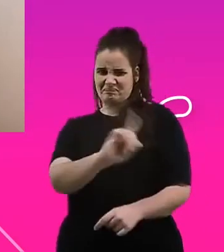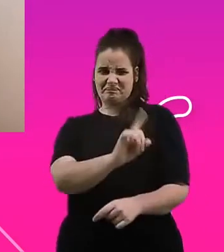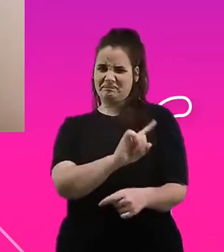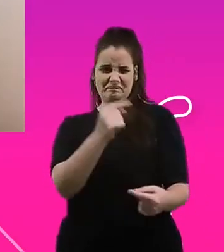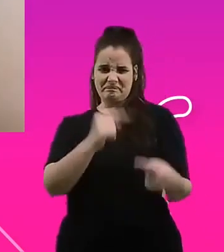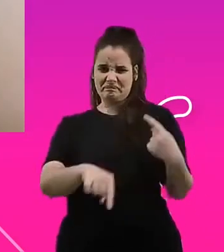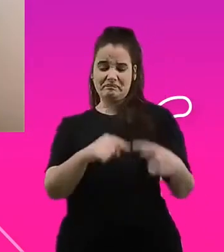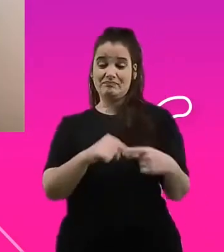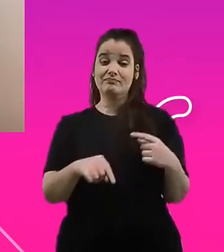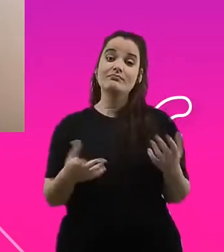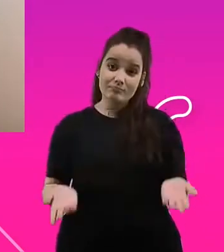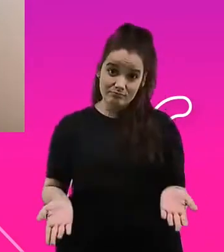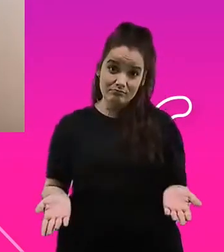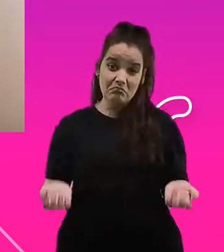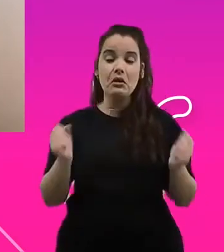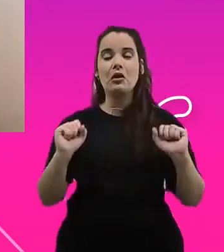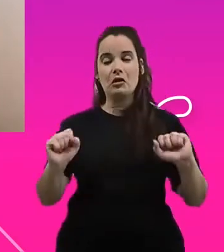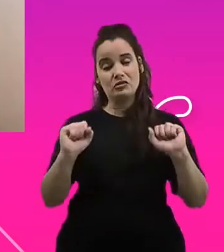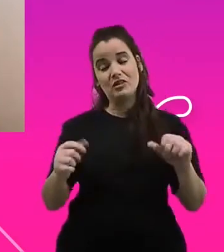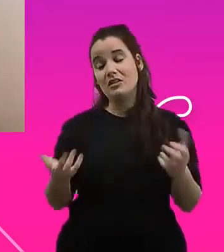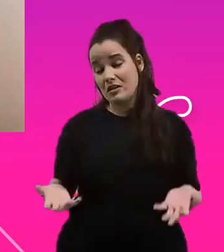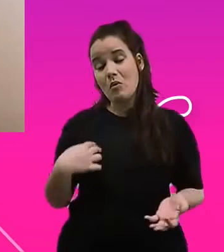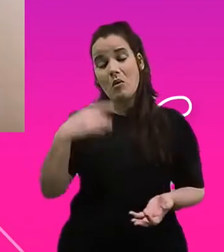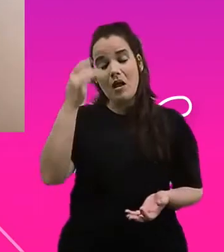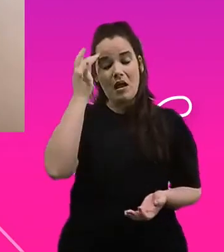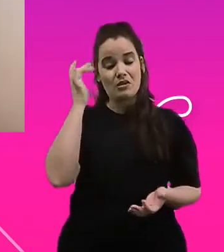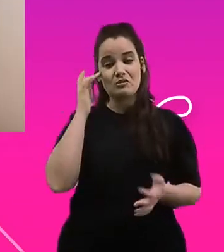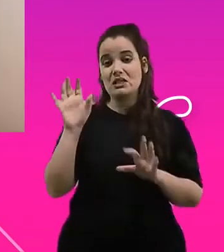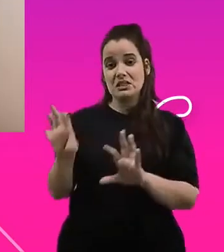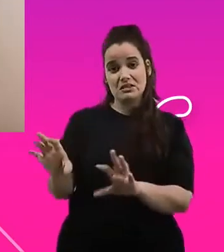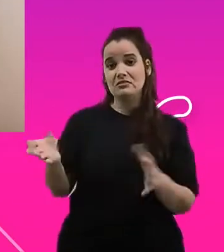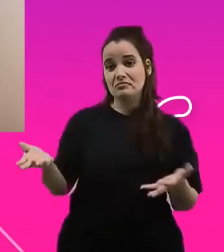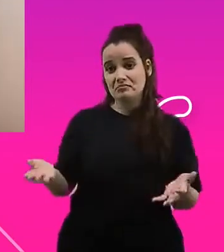E eu acho que é isso, e acho que é isso mesmo,